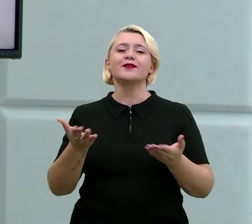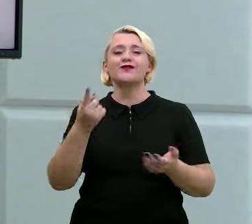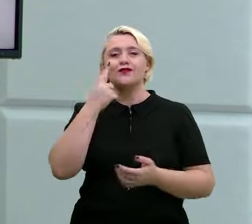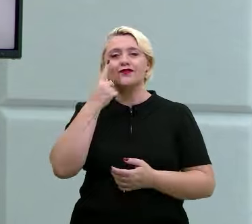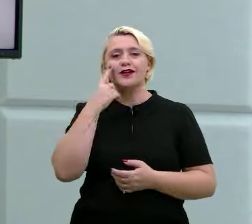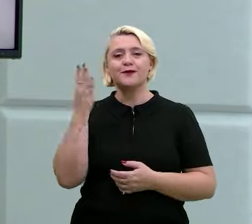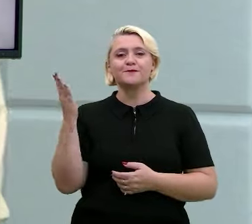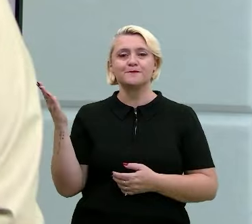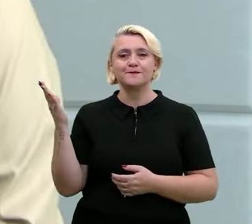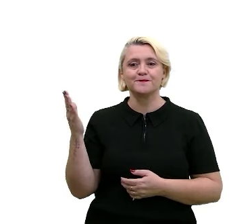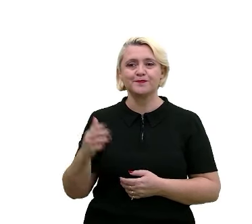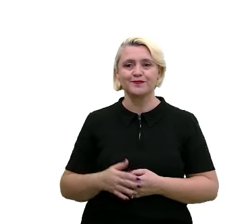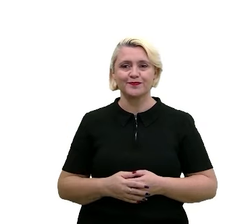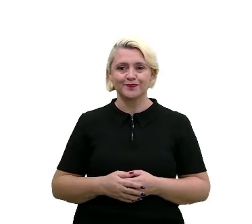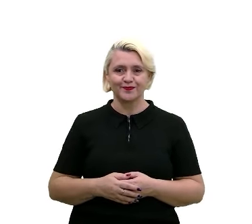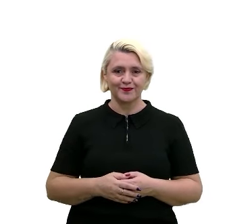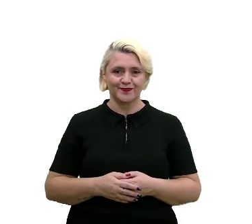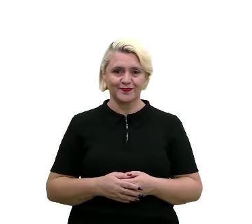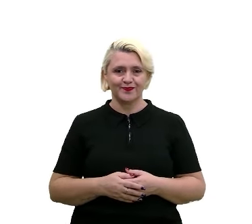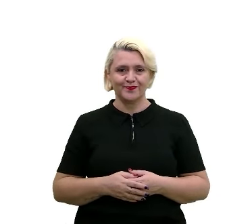lá.